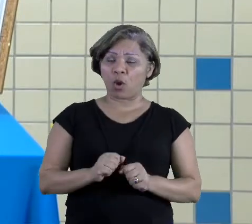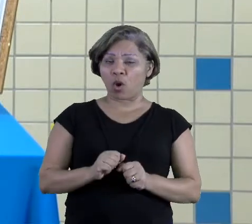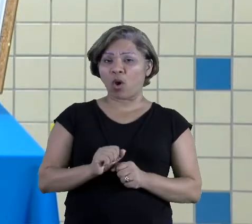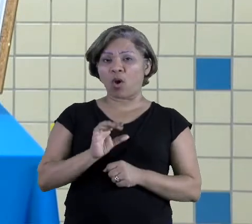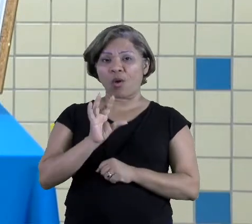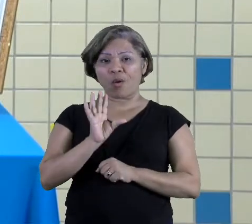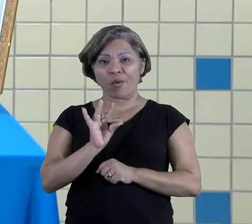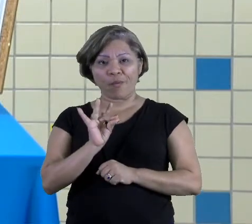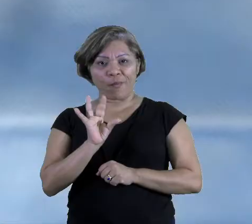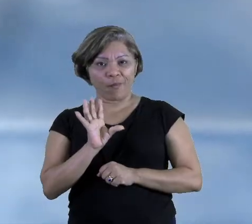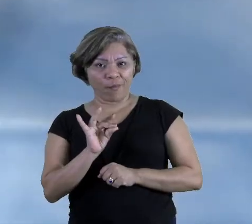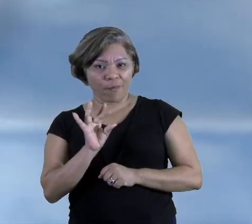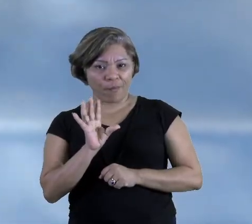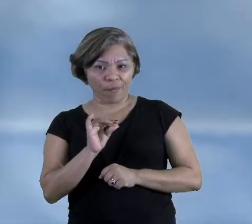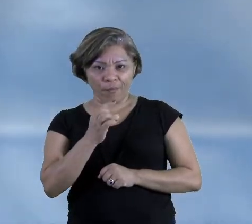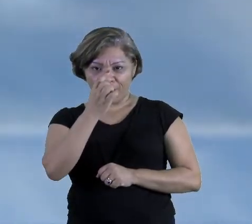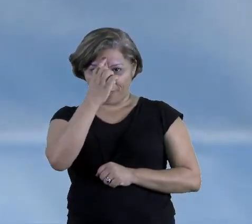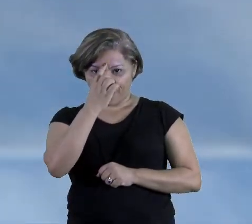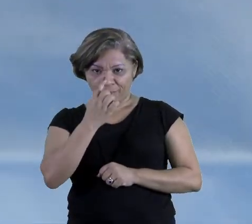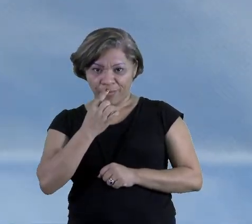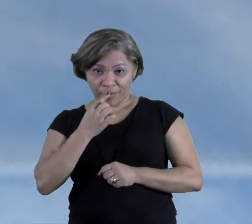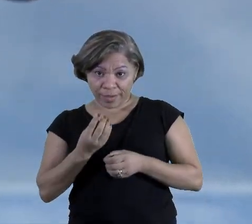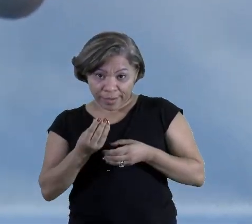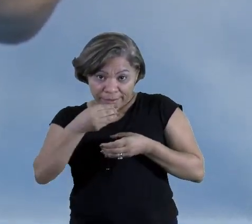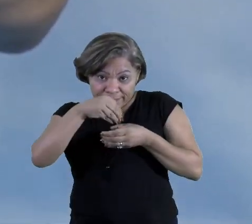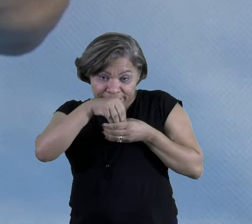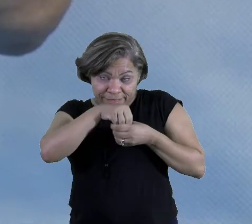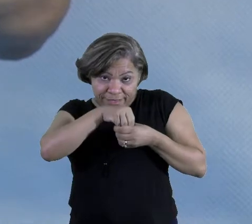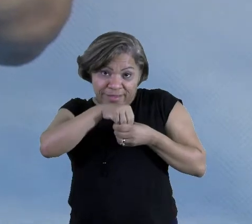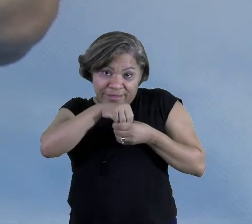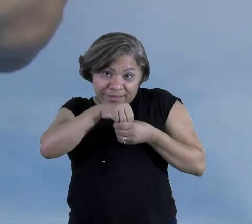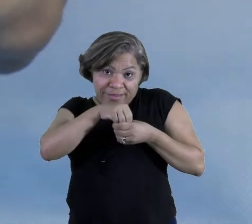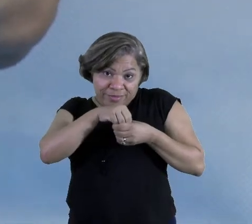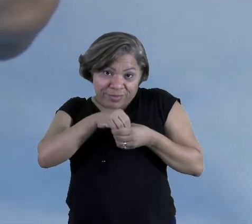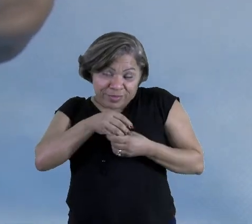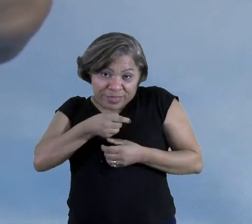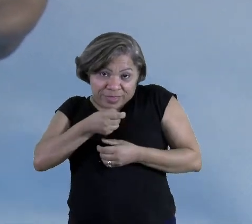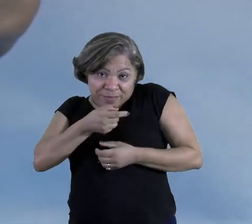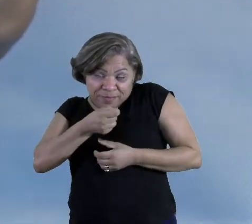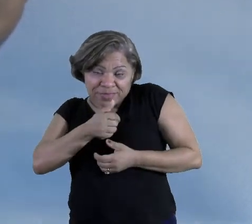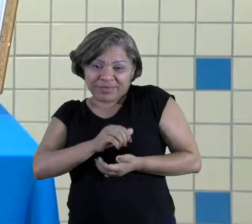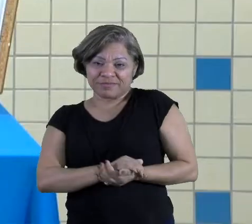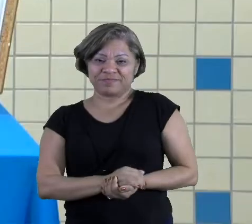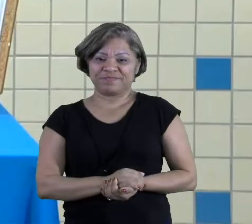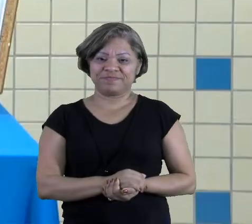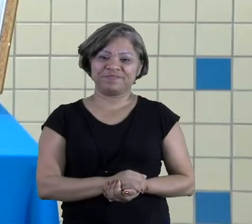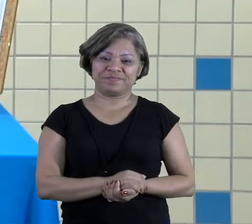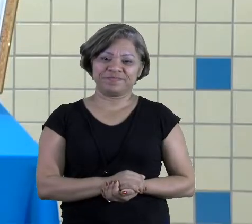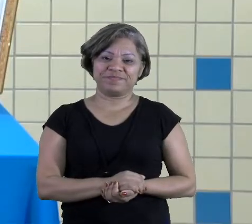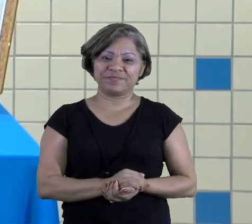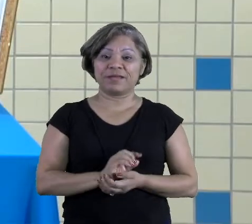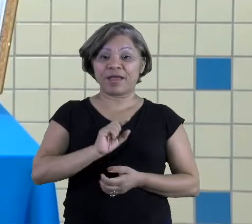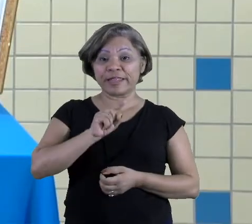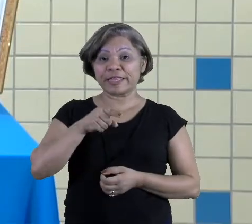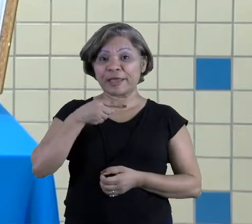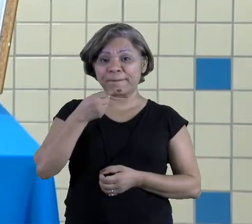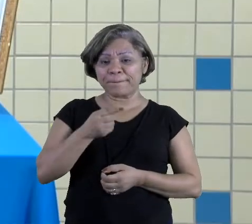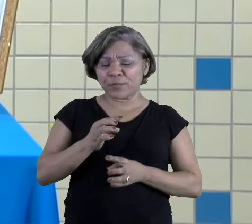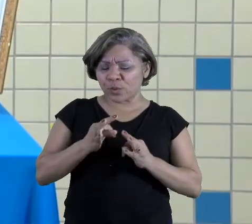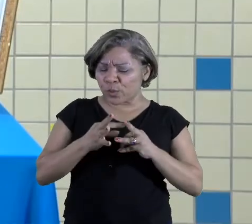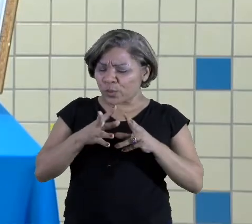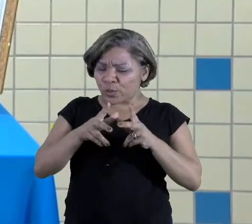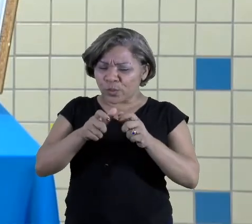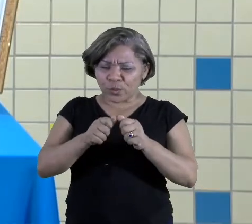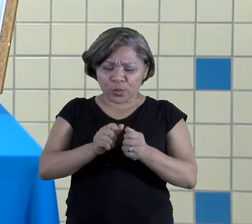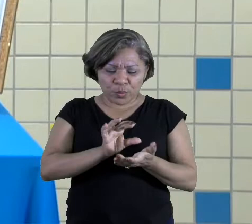vão colar a gravura aqui, ó, no fundo da tampinha. Depois de todas as tampinhas coladas, a